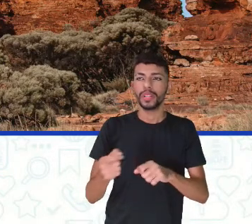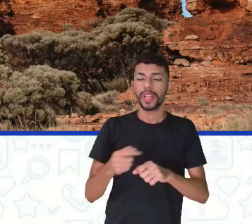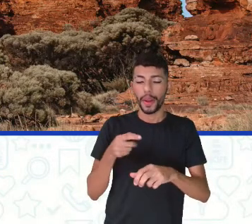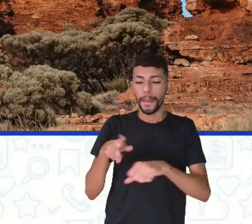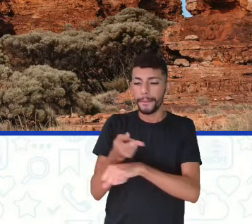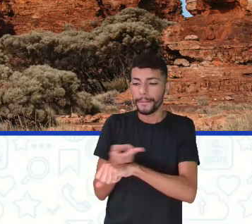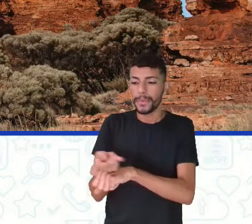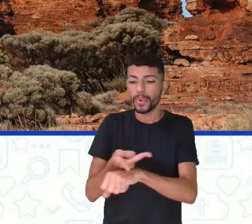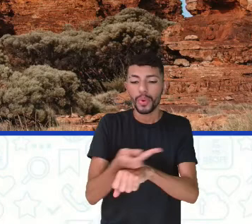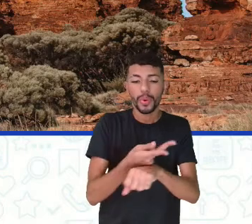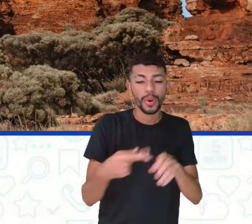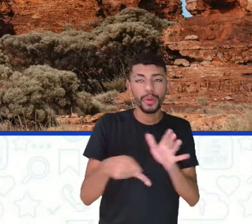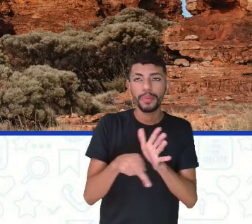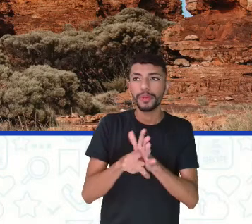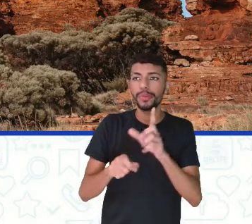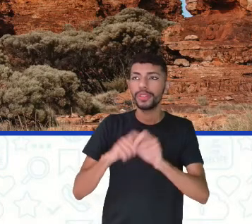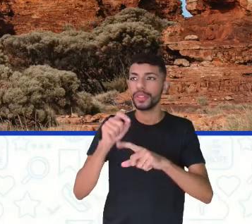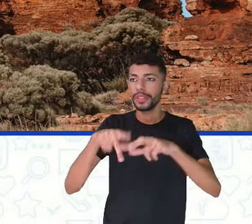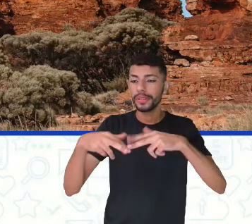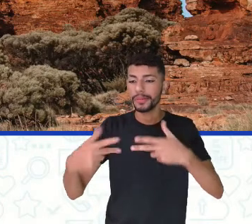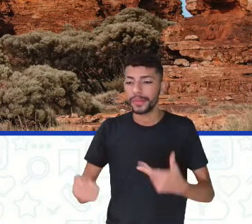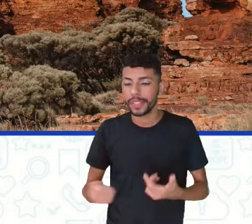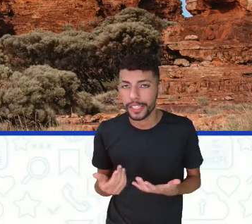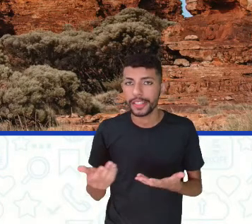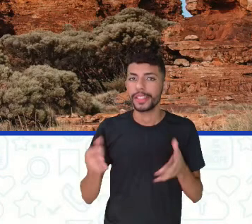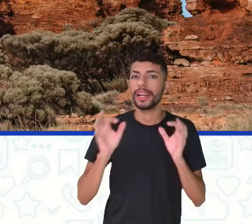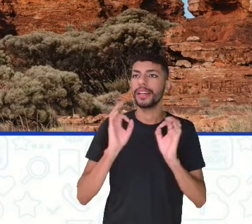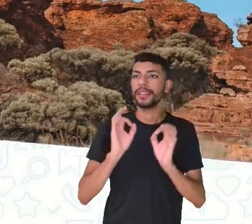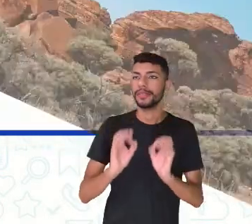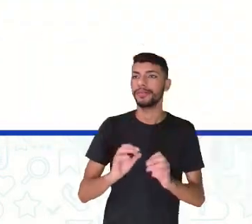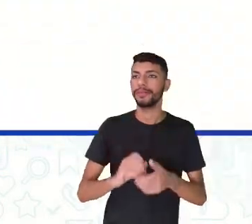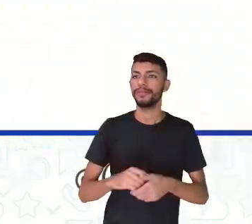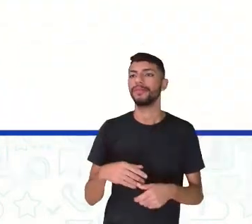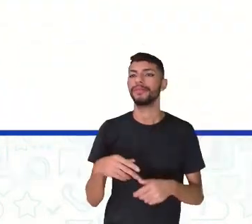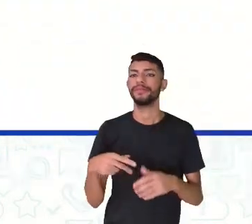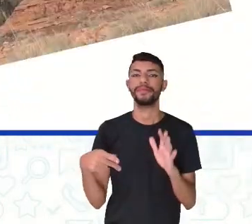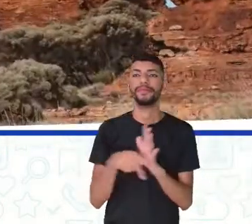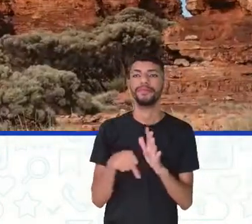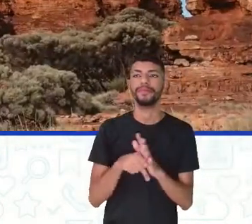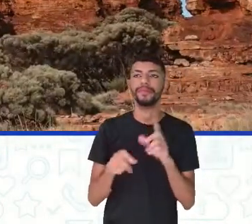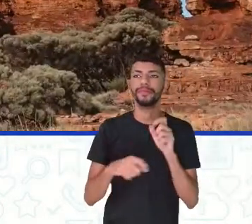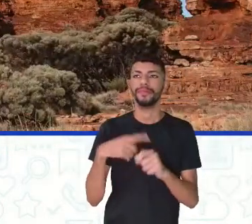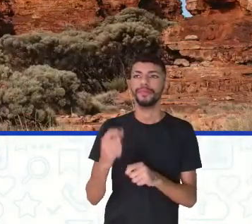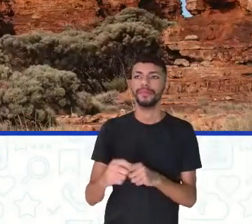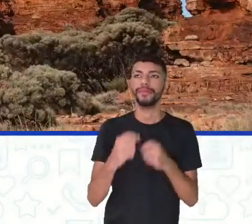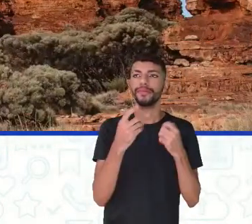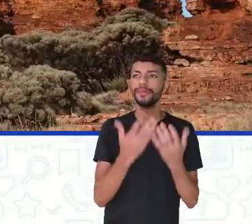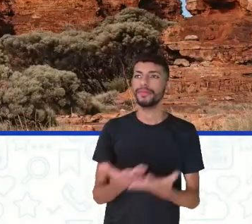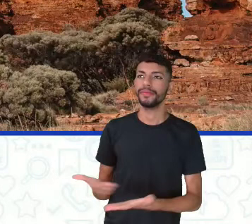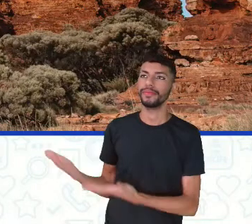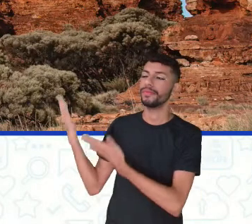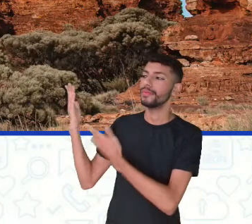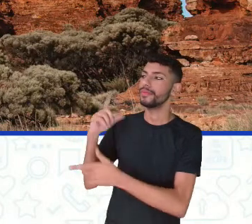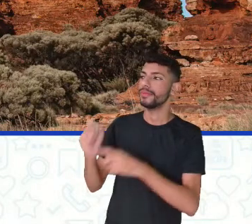Por materiais preciosos, chegando justamente nos ciclos